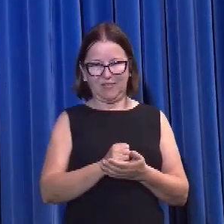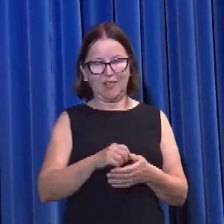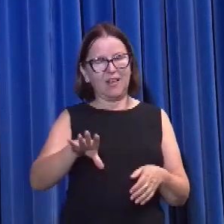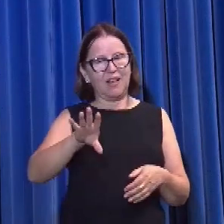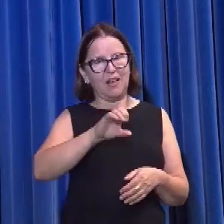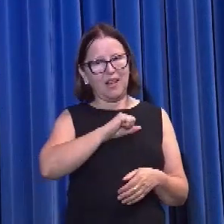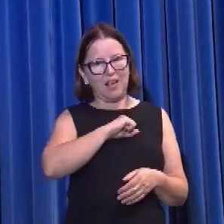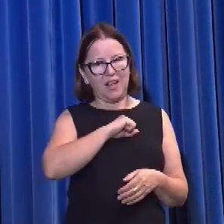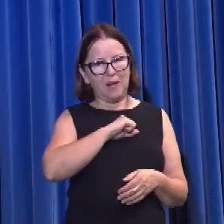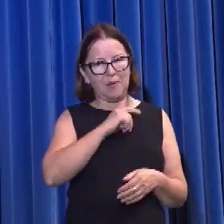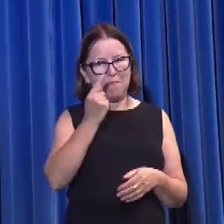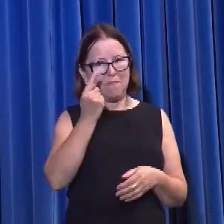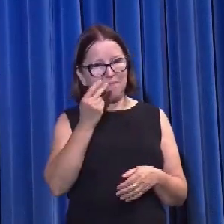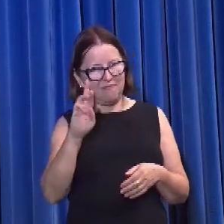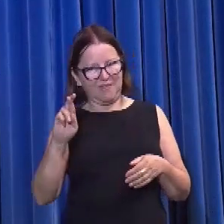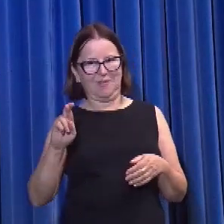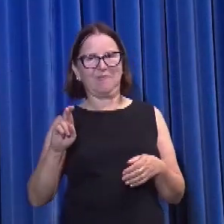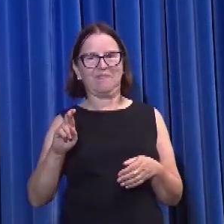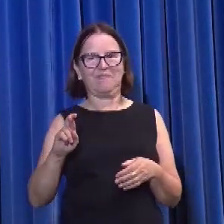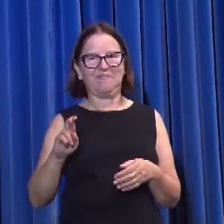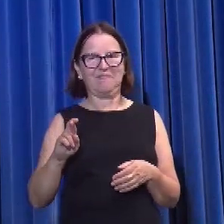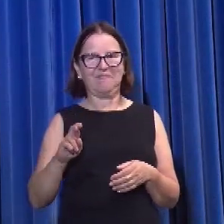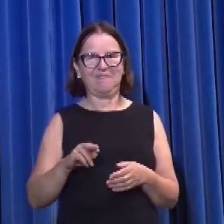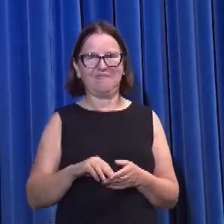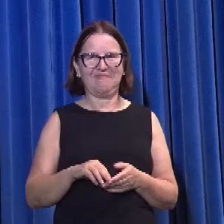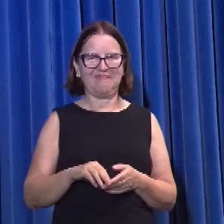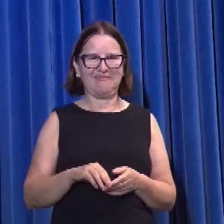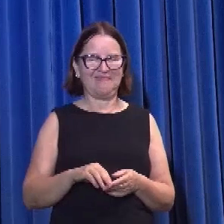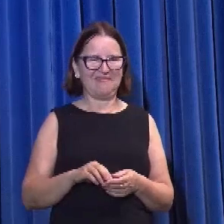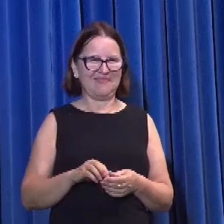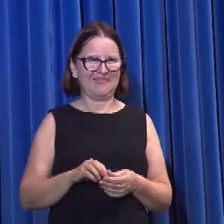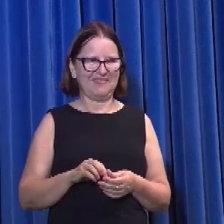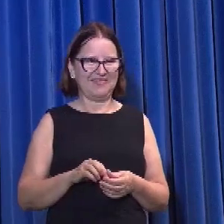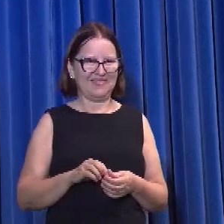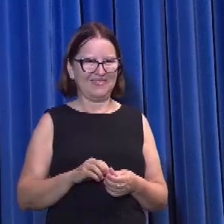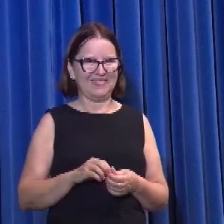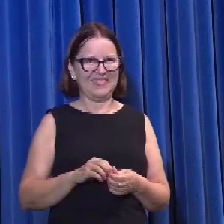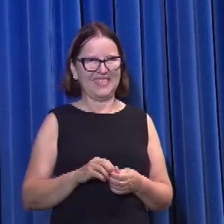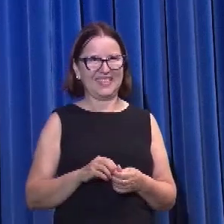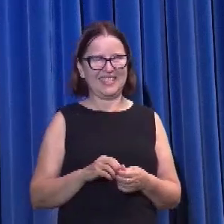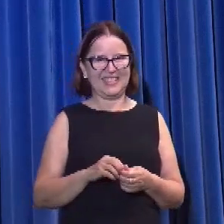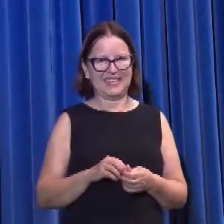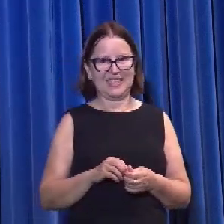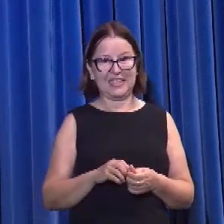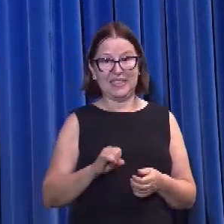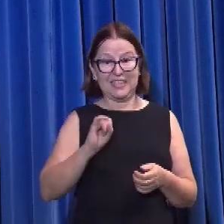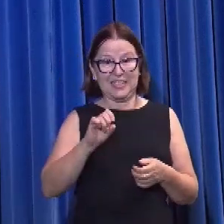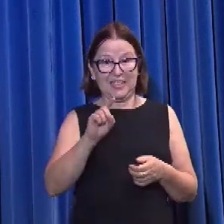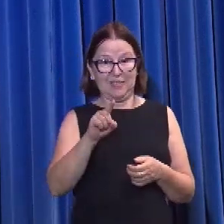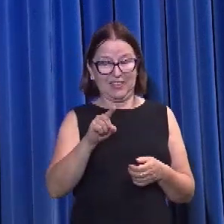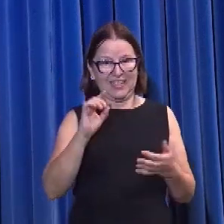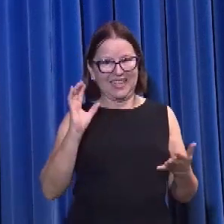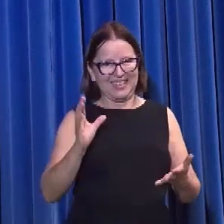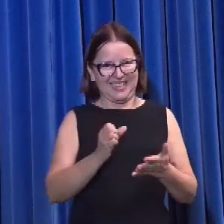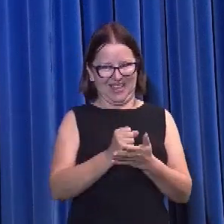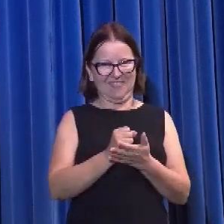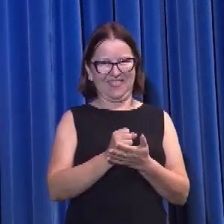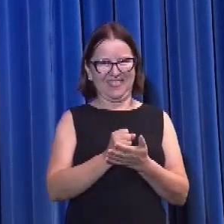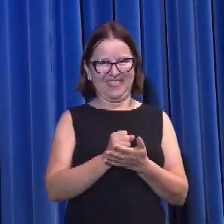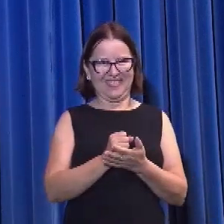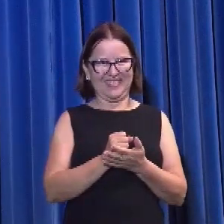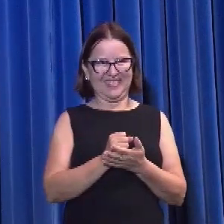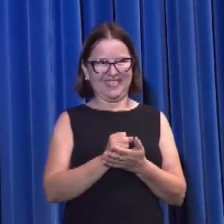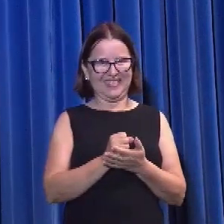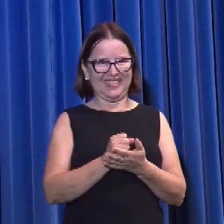São os piores. Se você é um salvo,